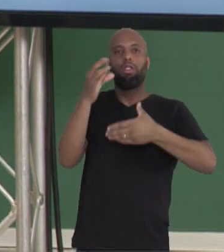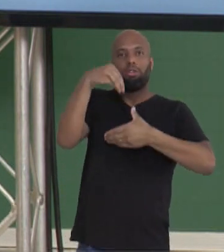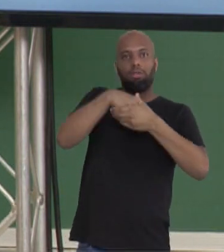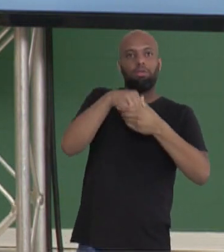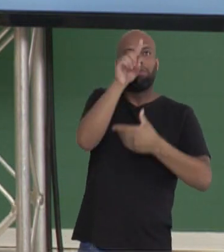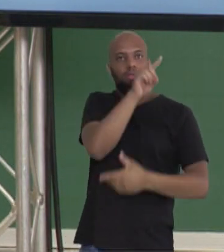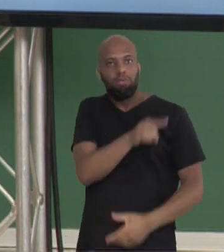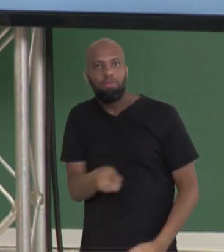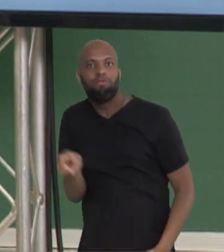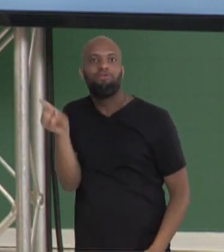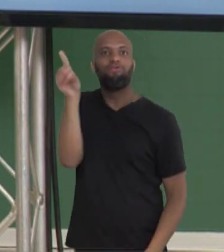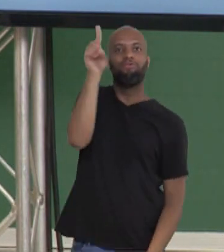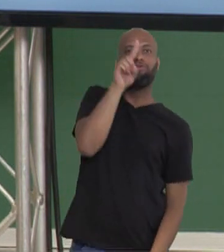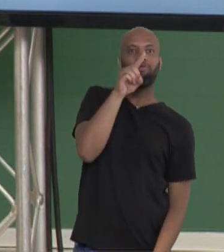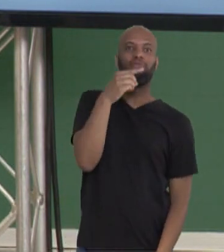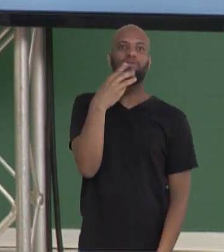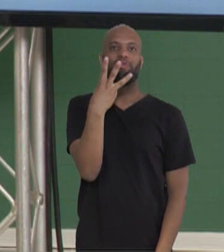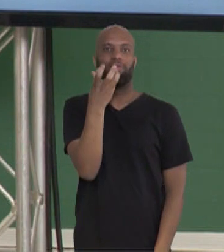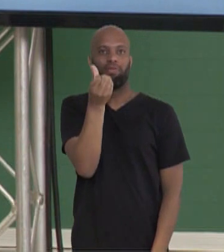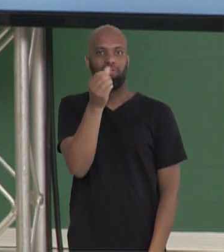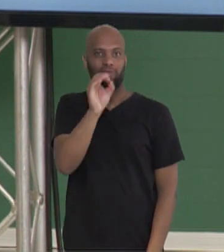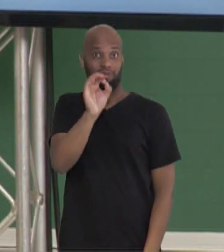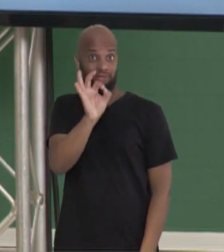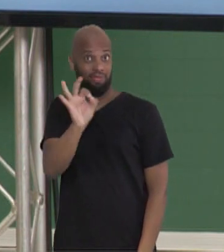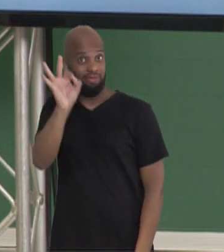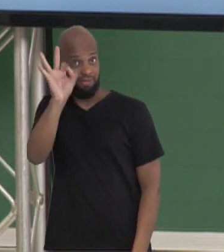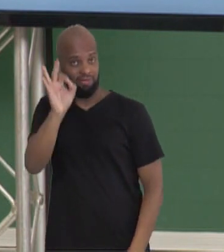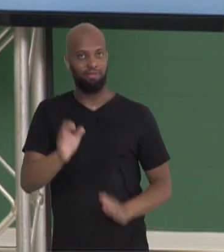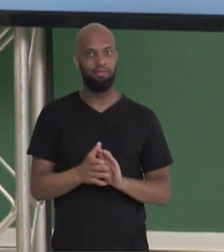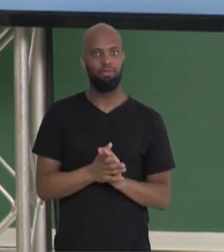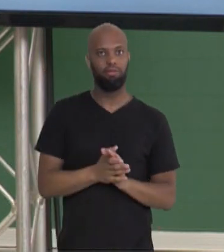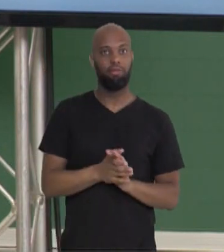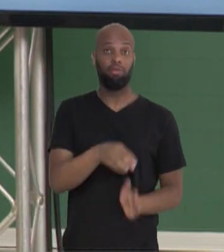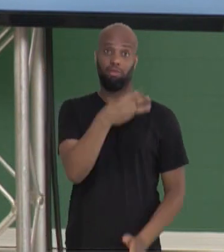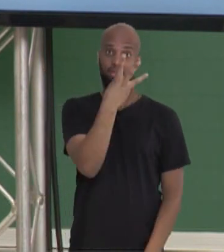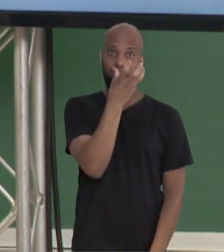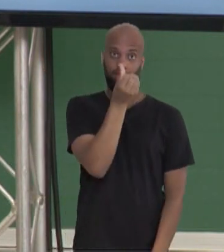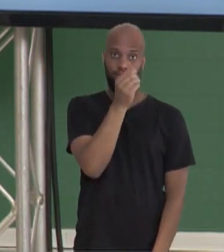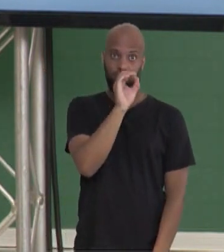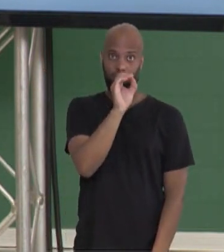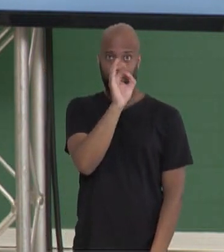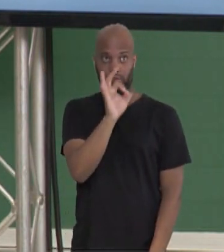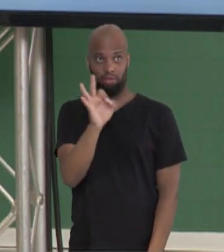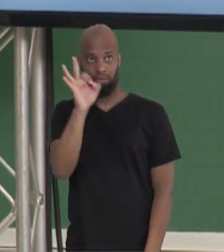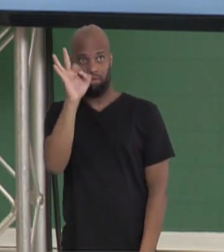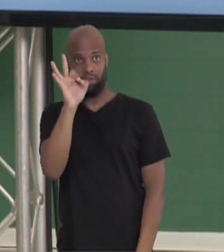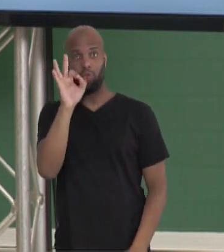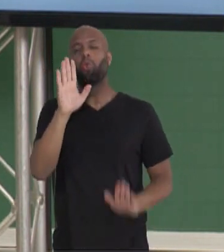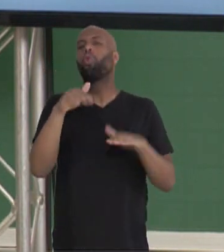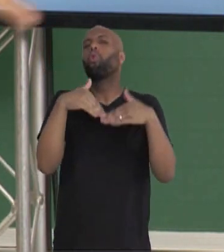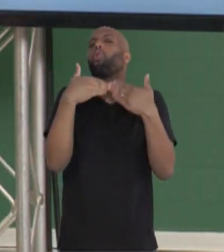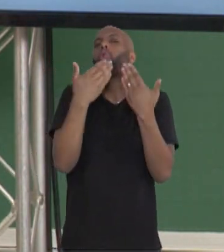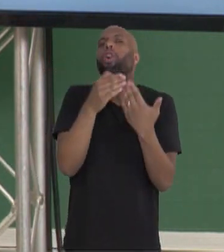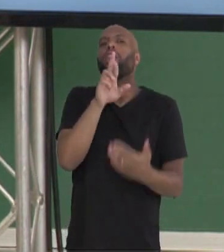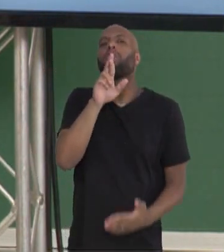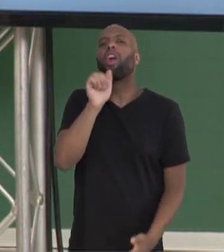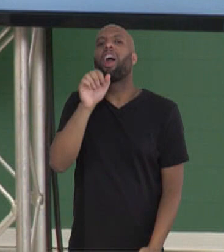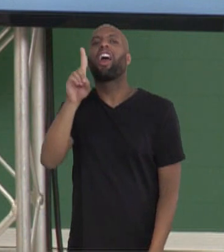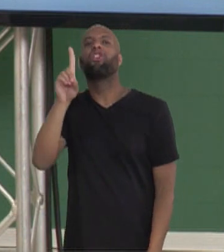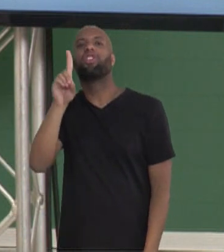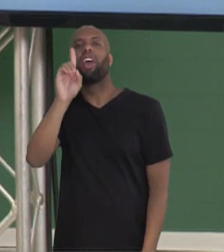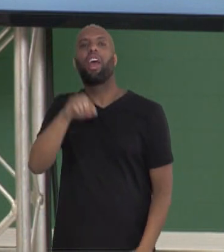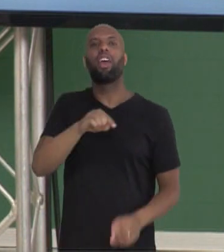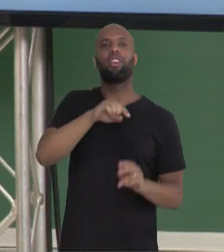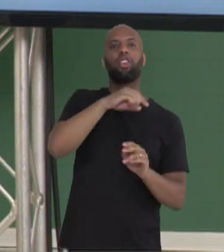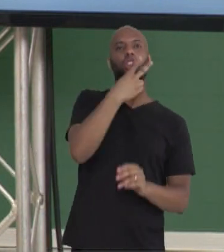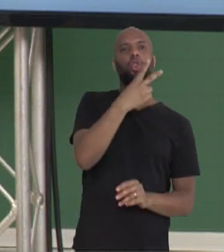circunferência? 360 graus, tá? E 360 graus em radiano é 2π. Então, sempre quando a